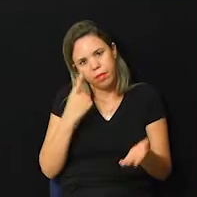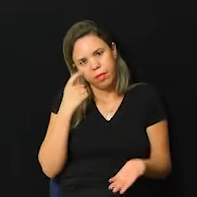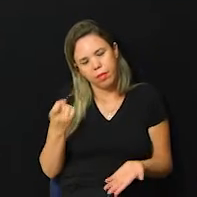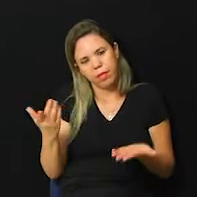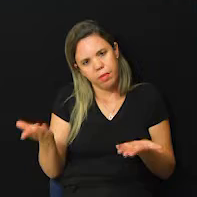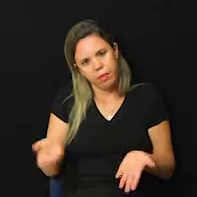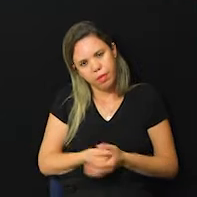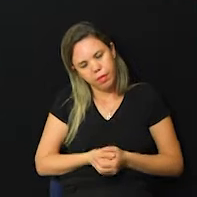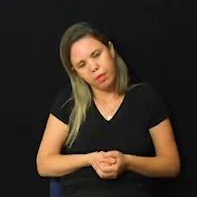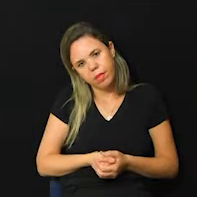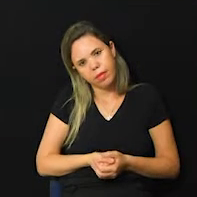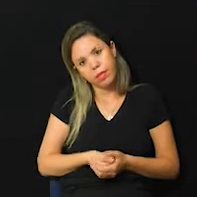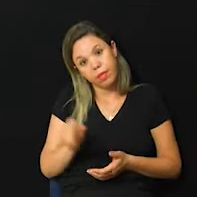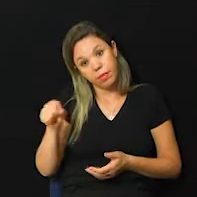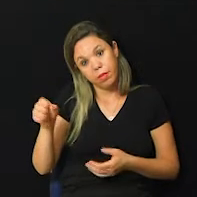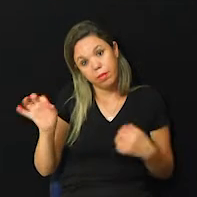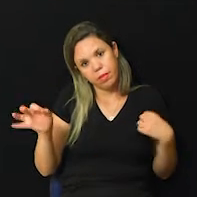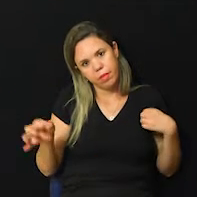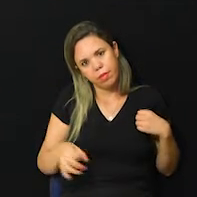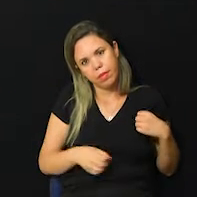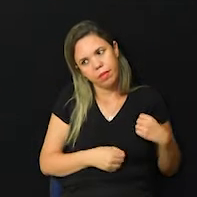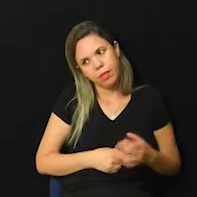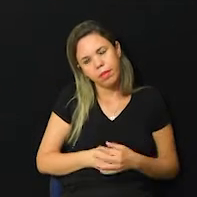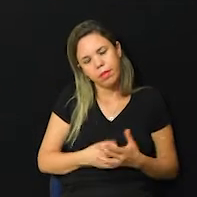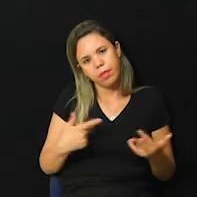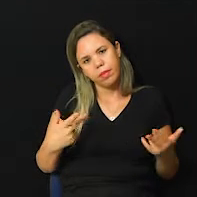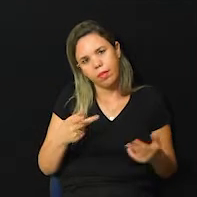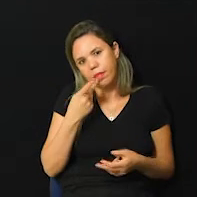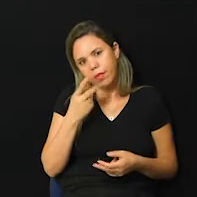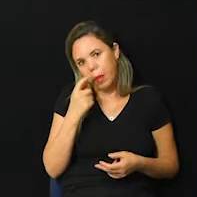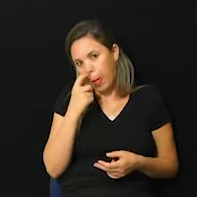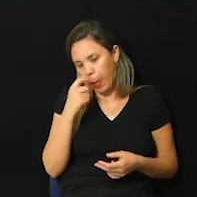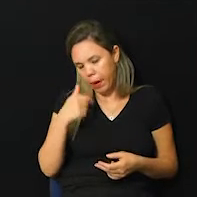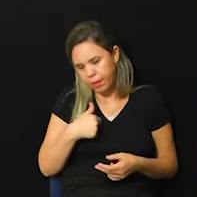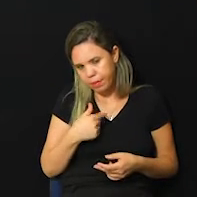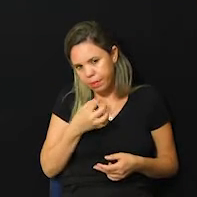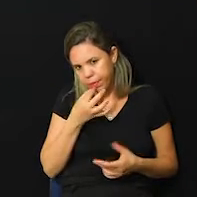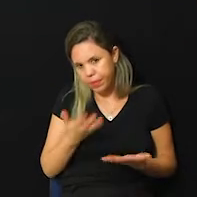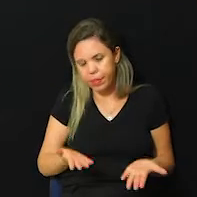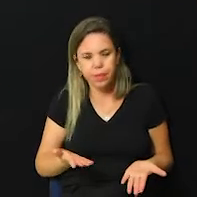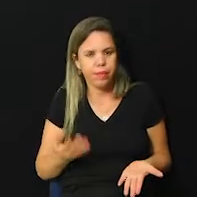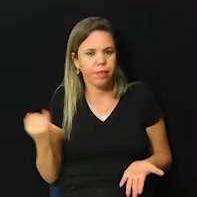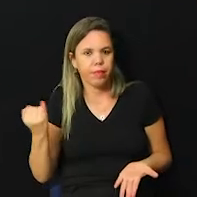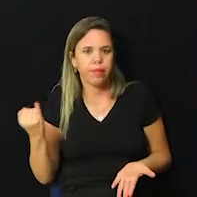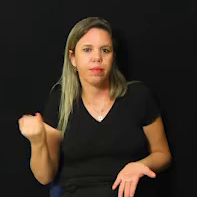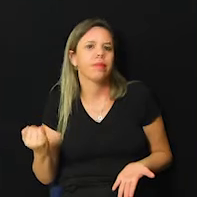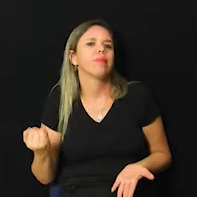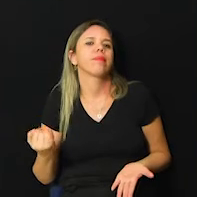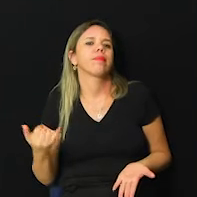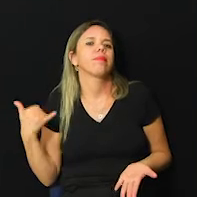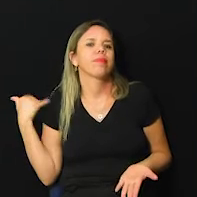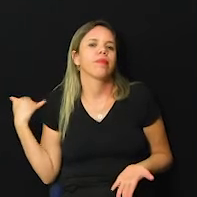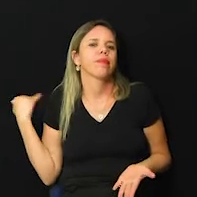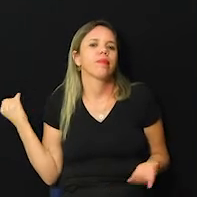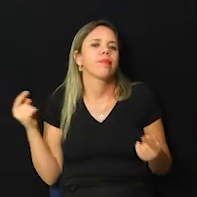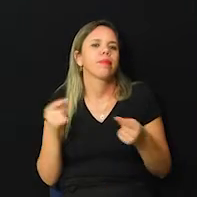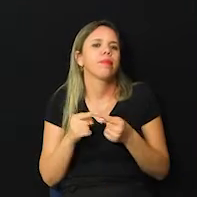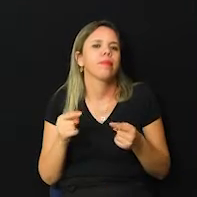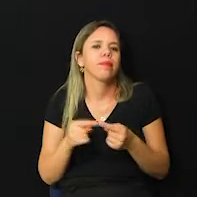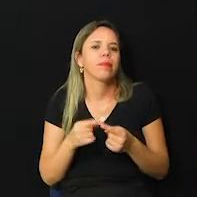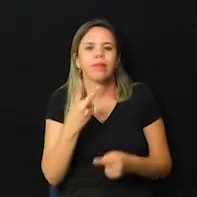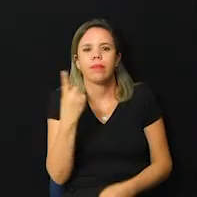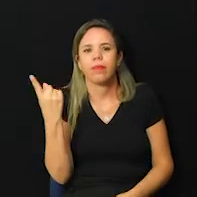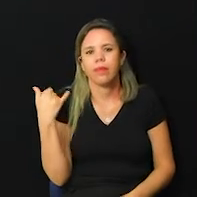meninas que tem interesse né aham é uma coisa que eu digo o que para mim foi determinante foi a minha idade